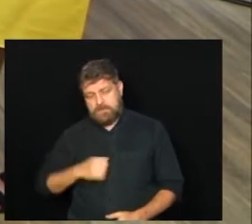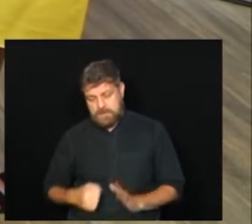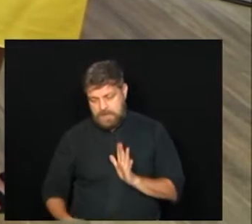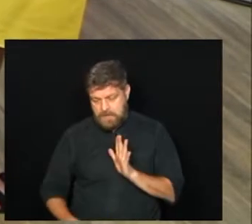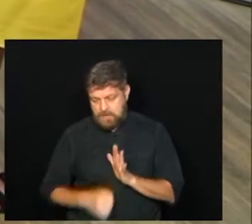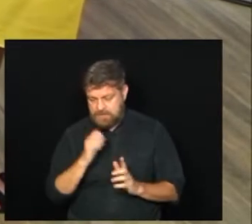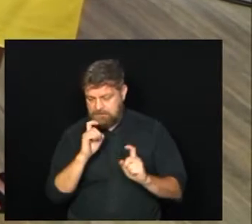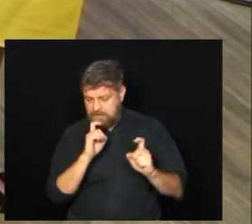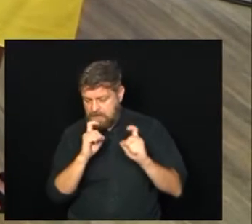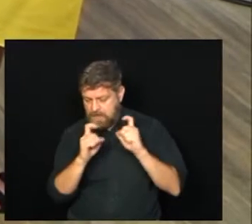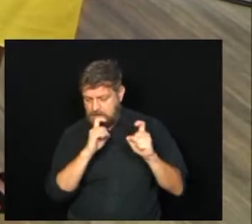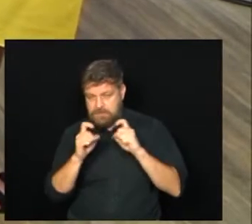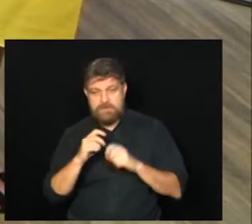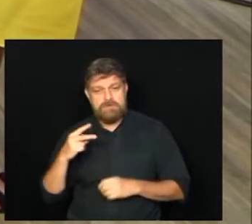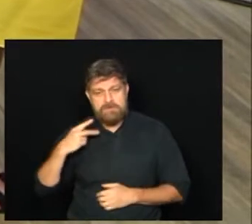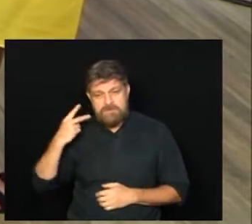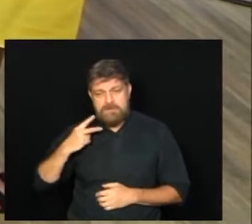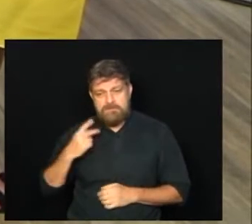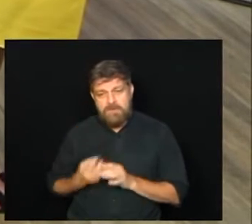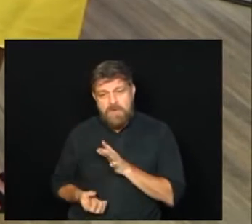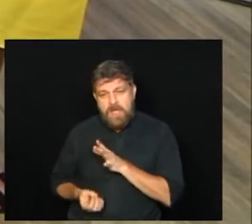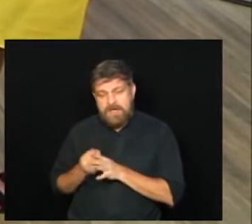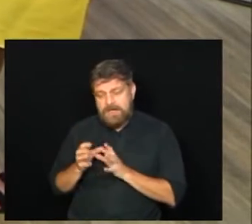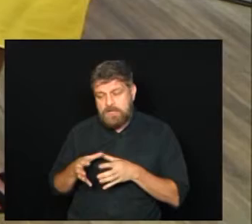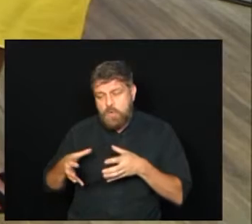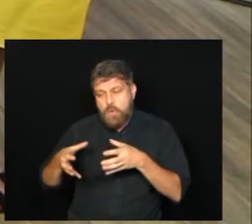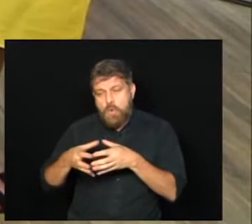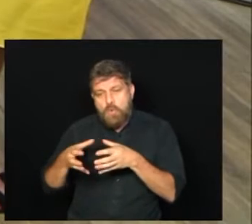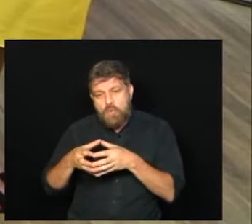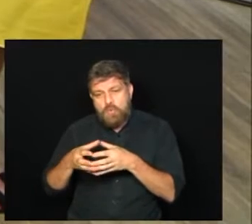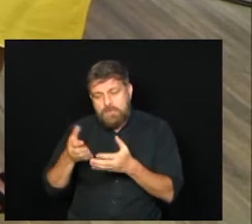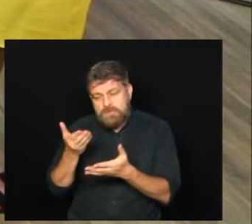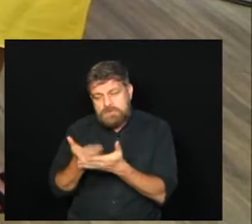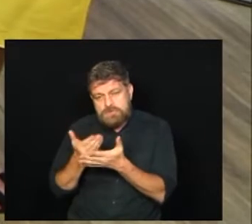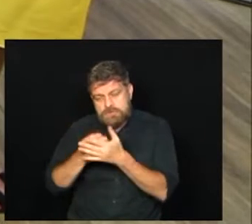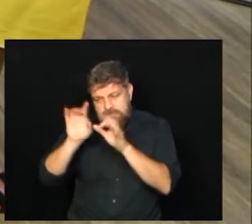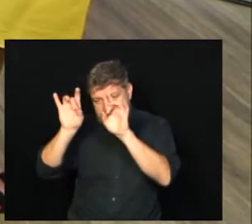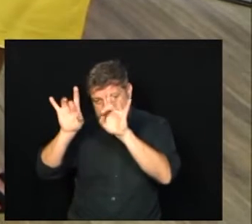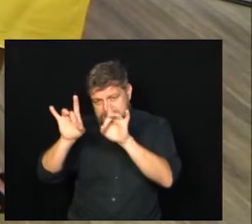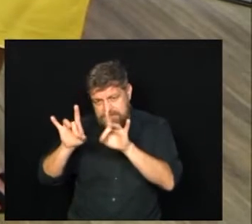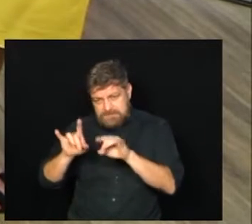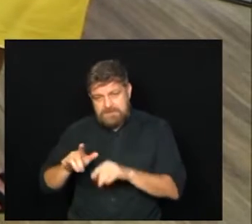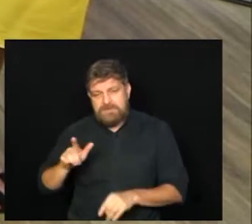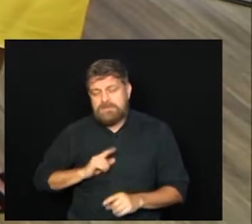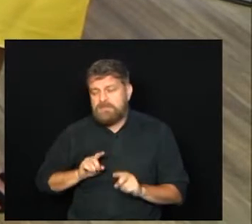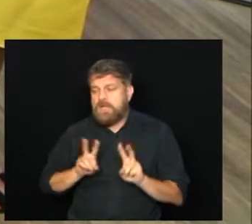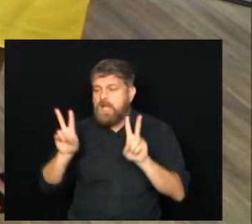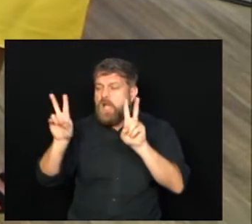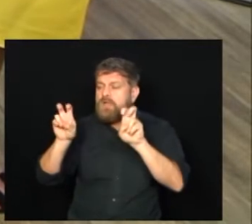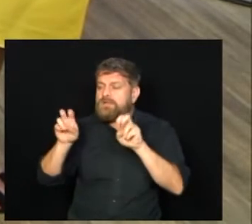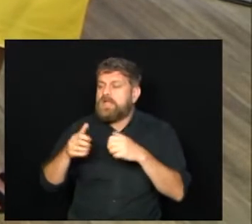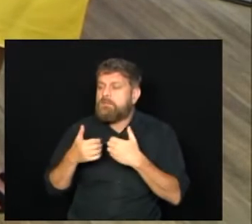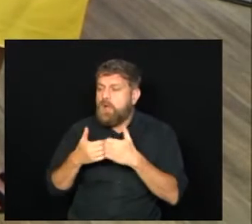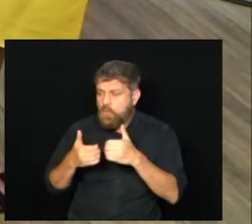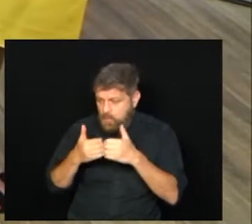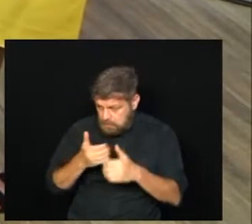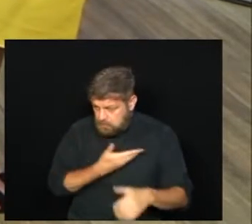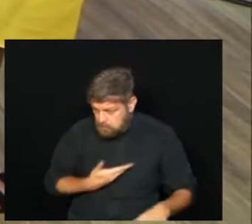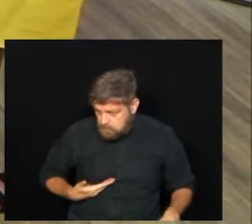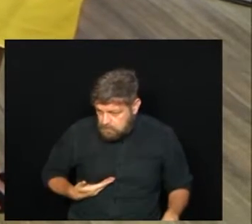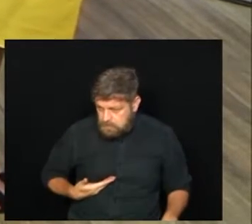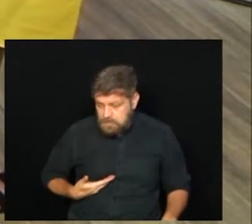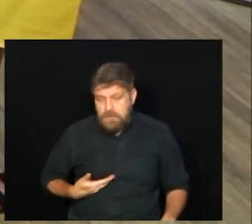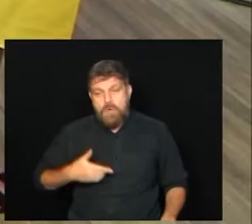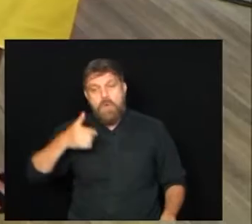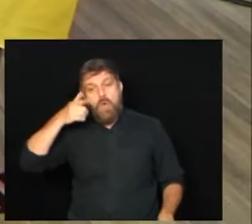8ª reunião ordinária, foi criada uma comissão especial de estudos e essa tem a ver com o transporte da cidade?